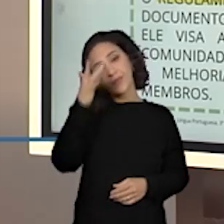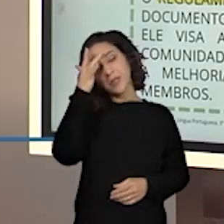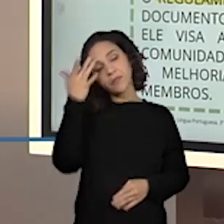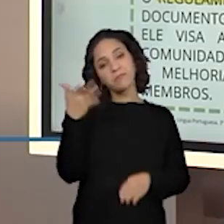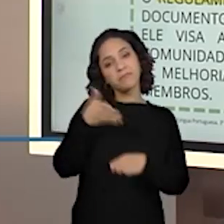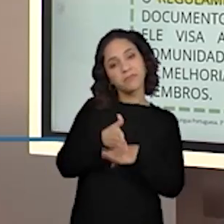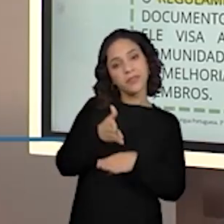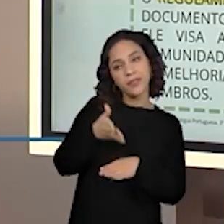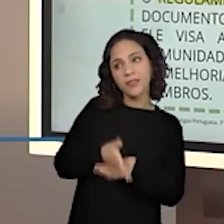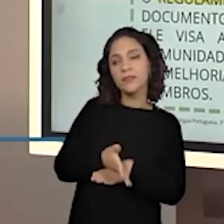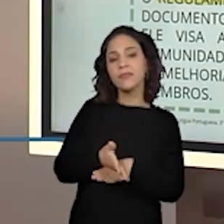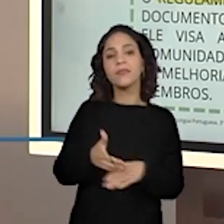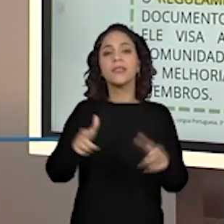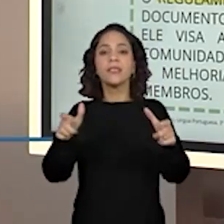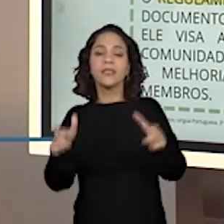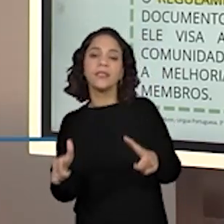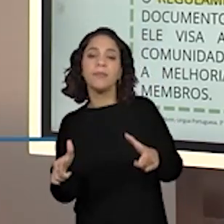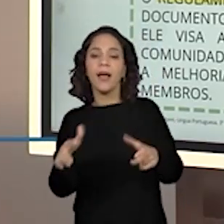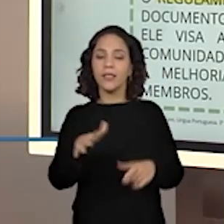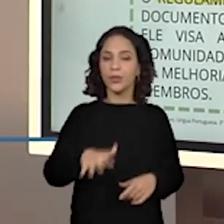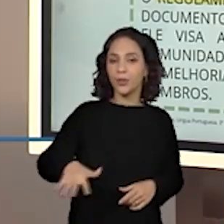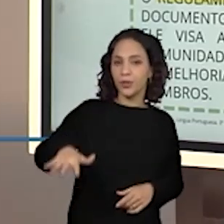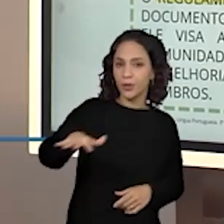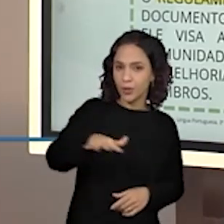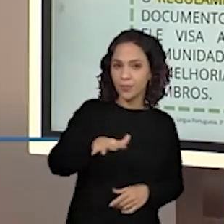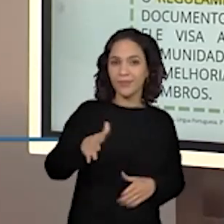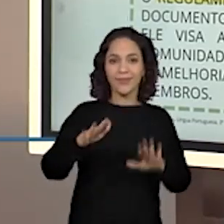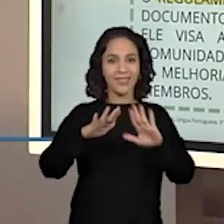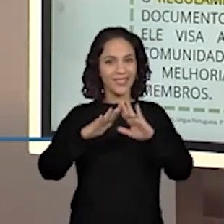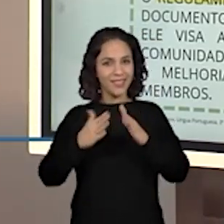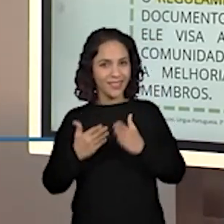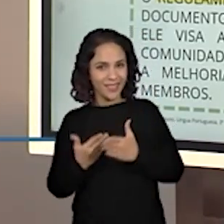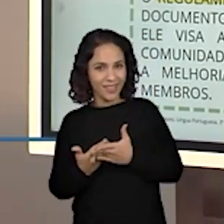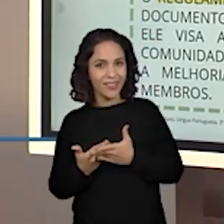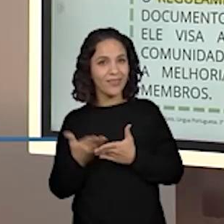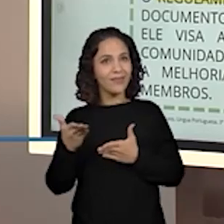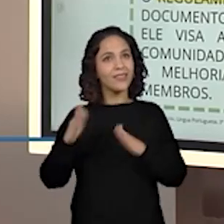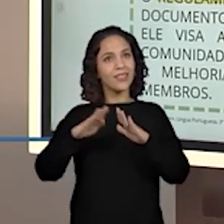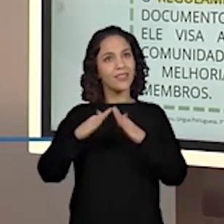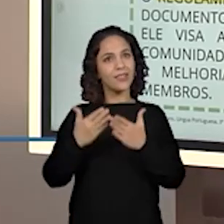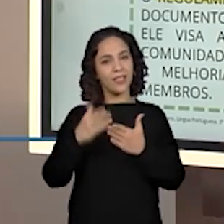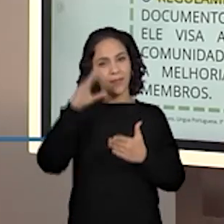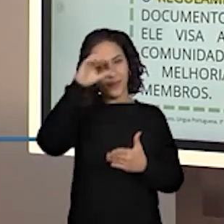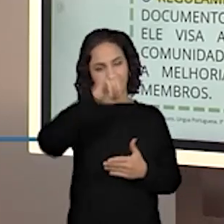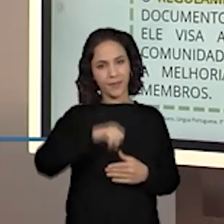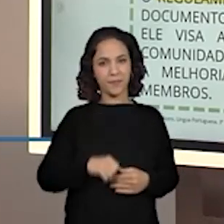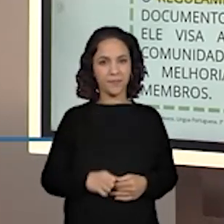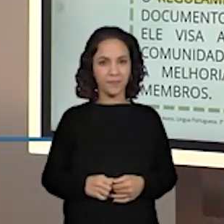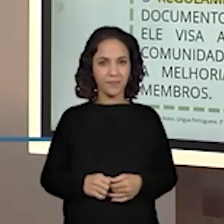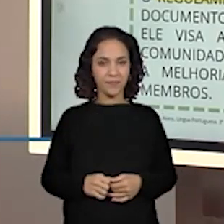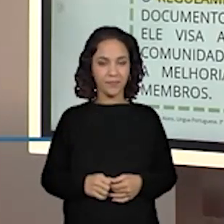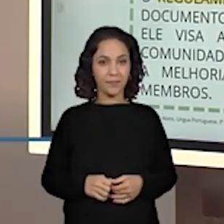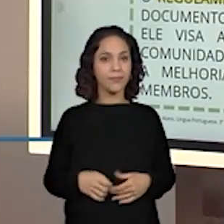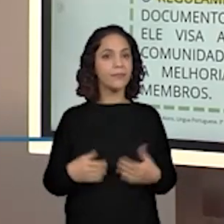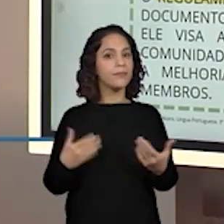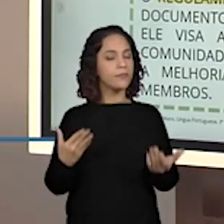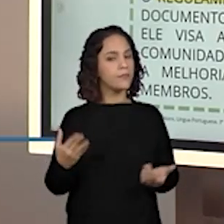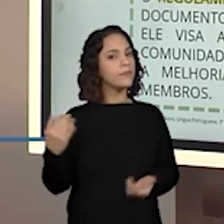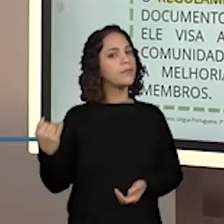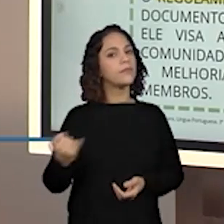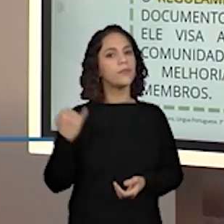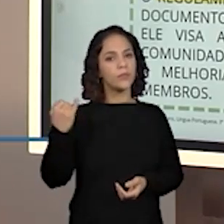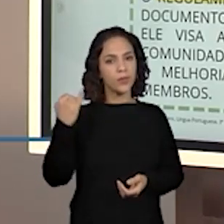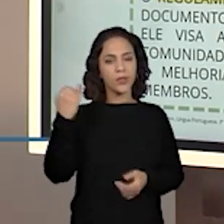dividem qual espaço? Essa escola, a Escola Aprender. Vejam como é importante